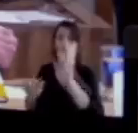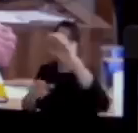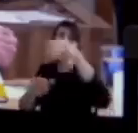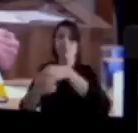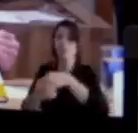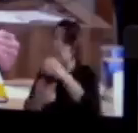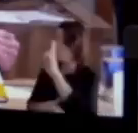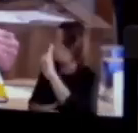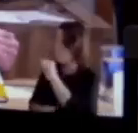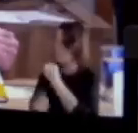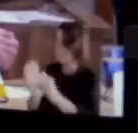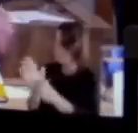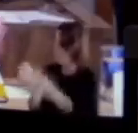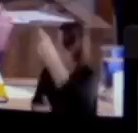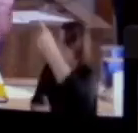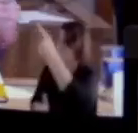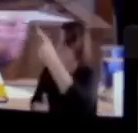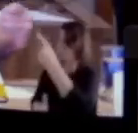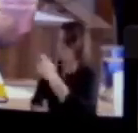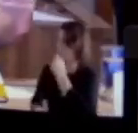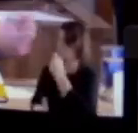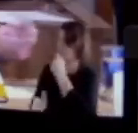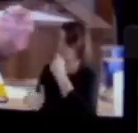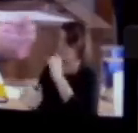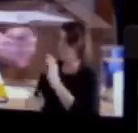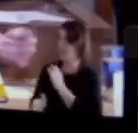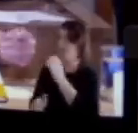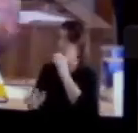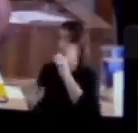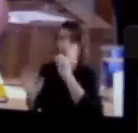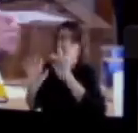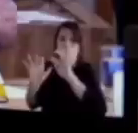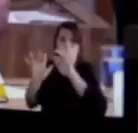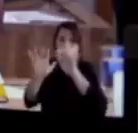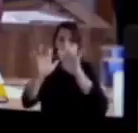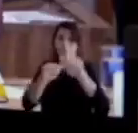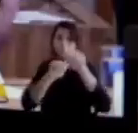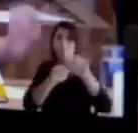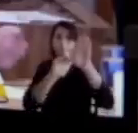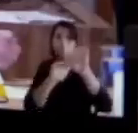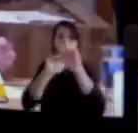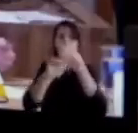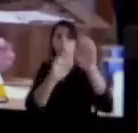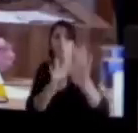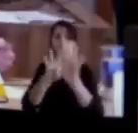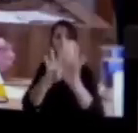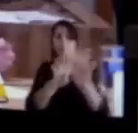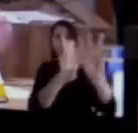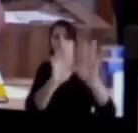Brasília nunca o povo machou nós marchamos apenas o que nós queríamos uma repercussão internacional